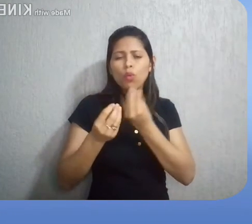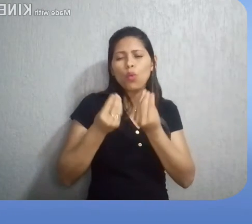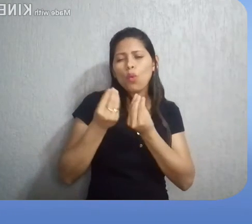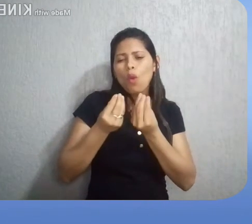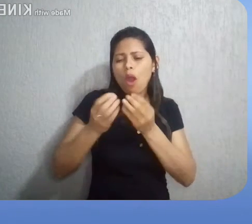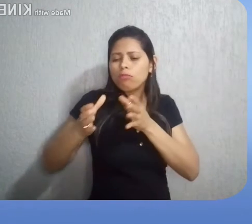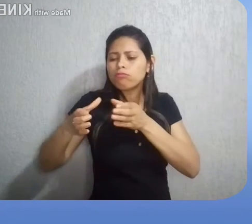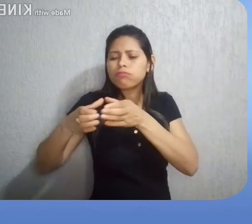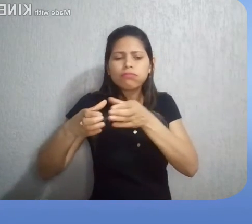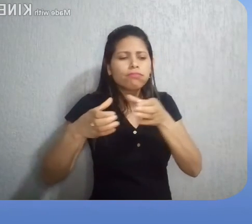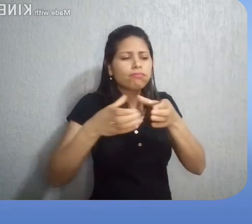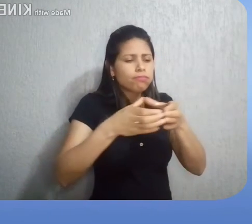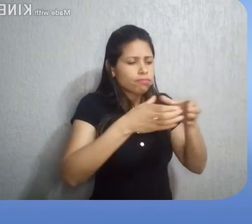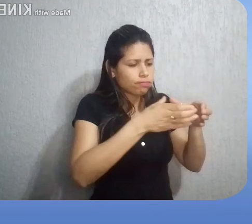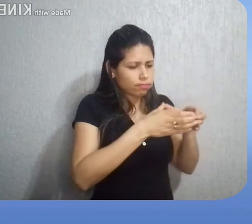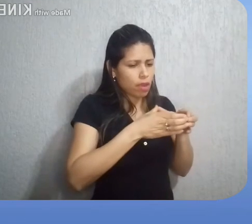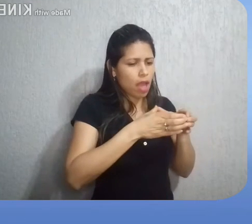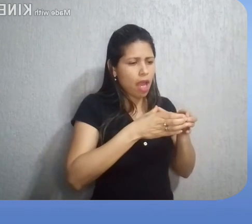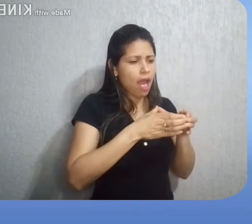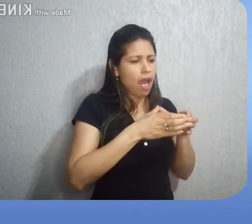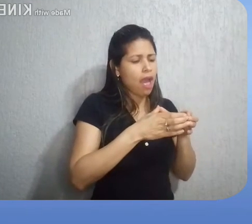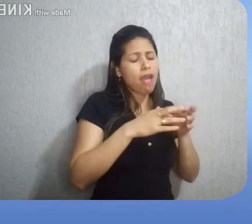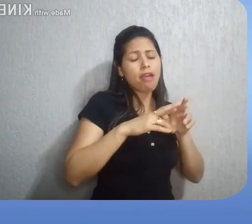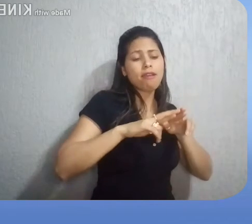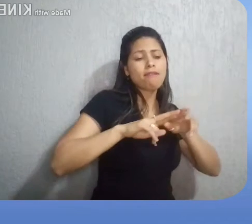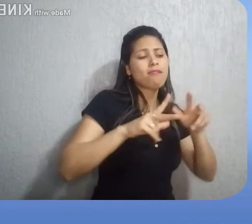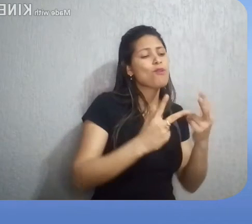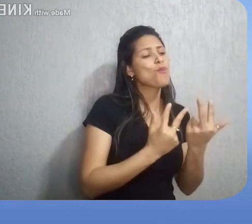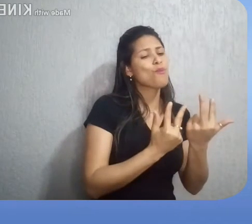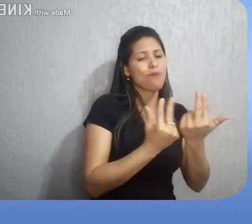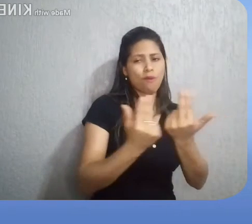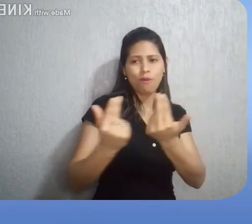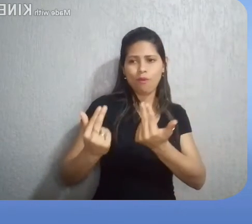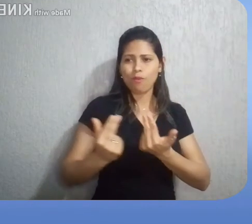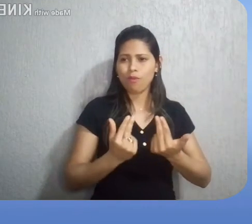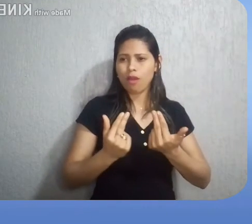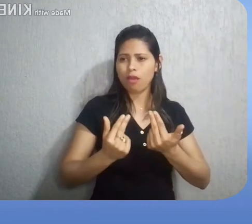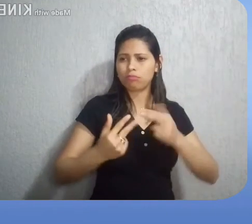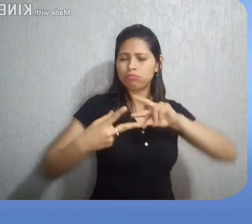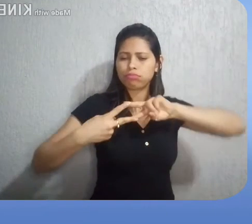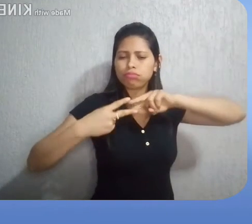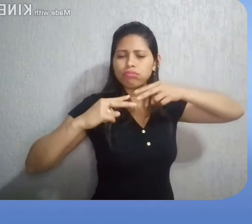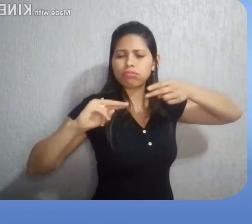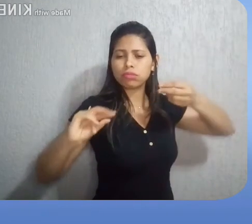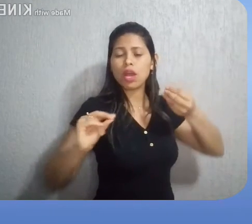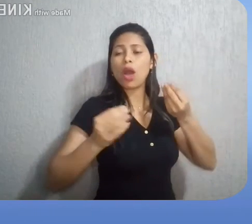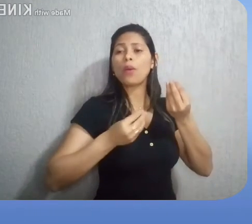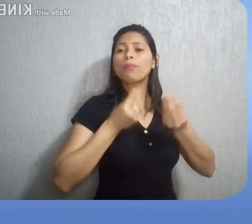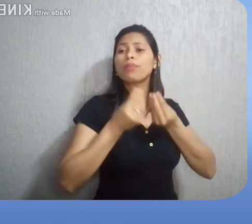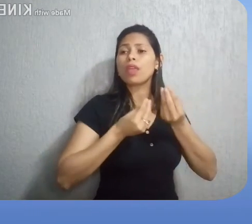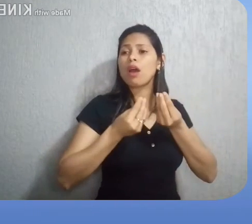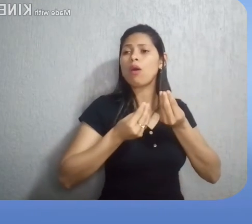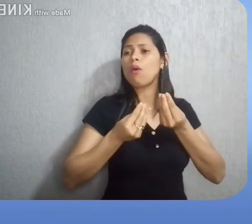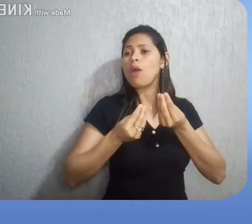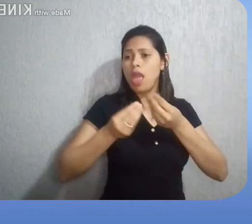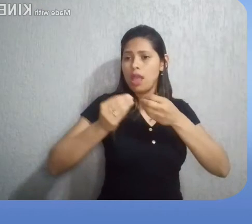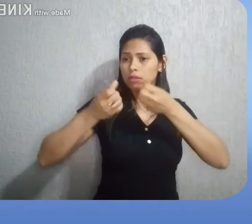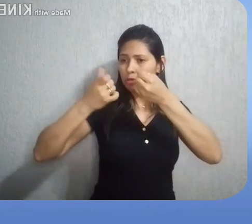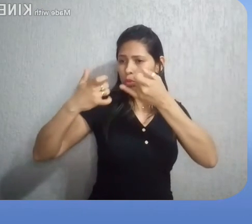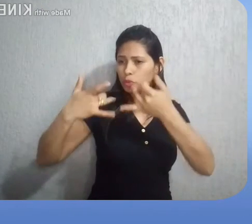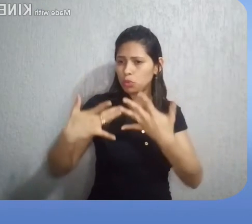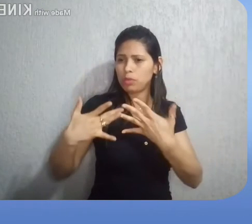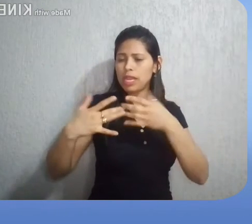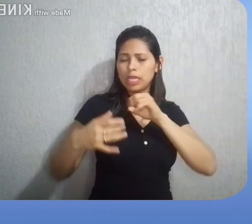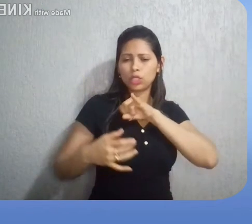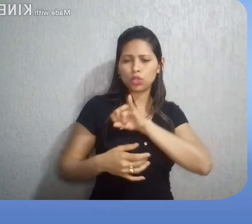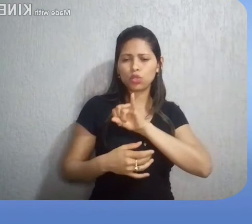com modificação, poderiam compreender a genealogia subordinada e a relação entre os grupos onde organismos semelhantes